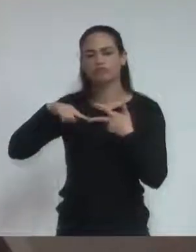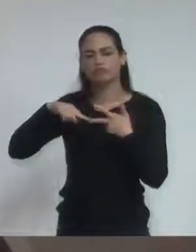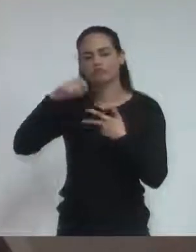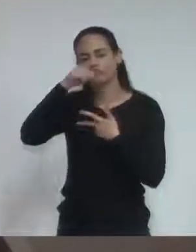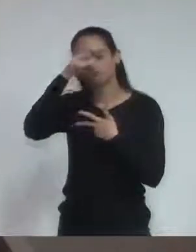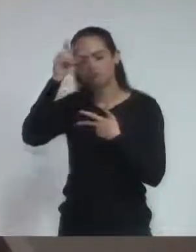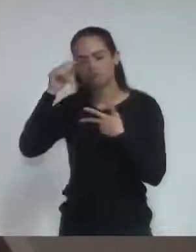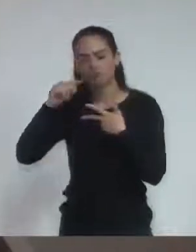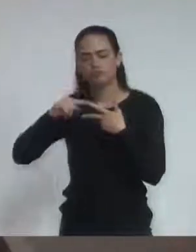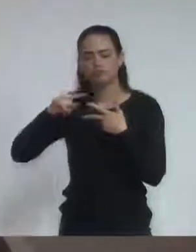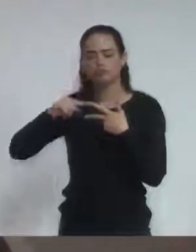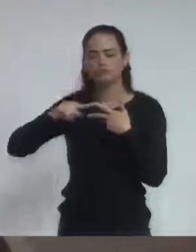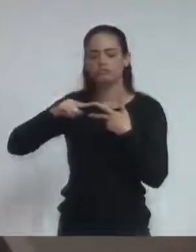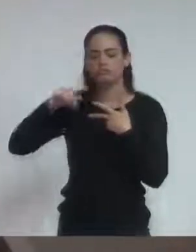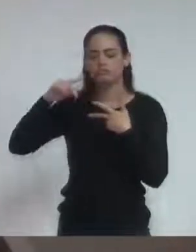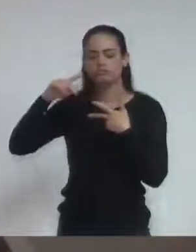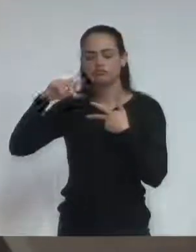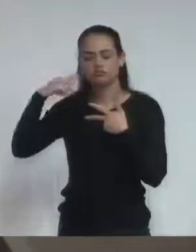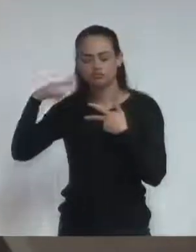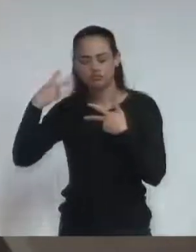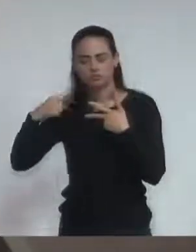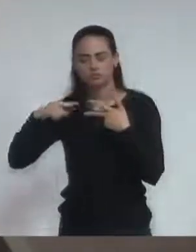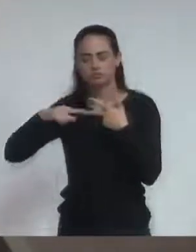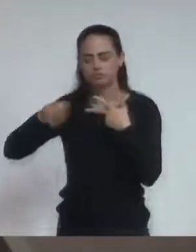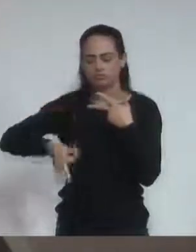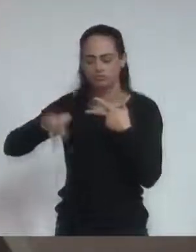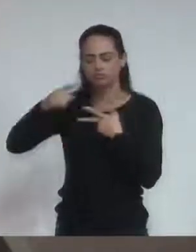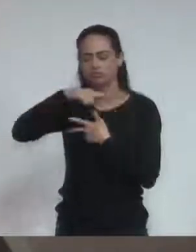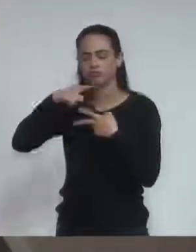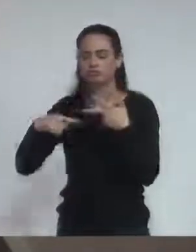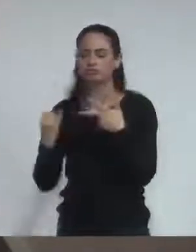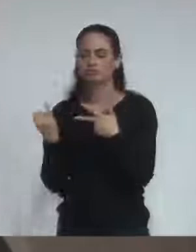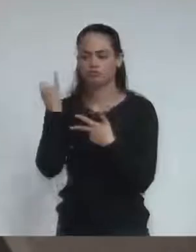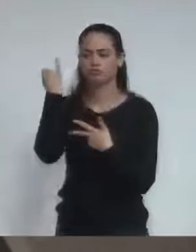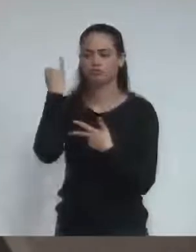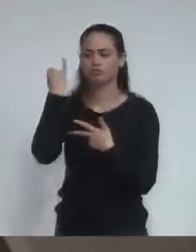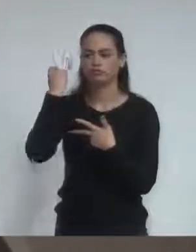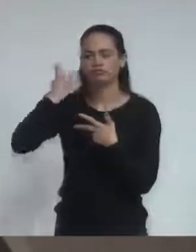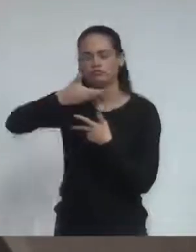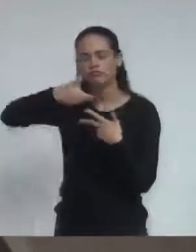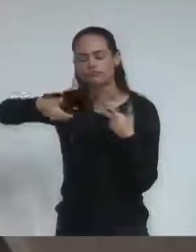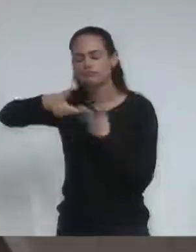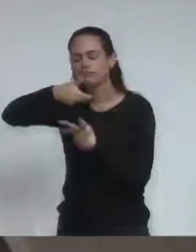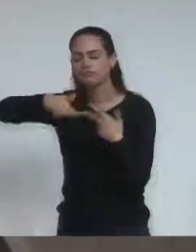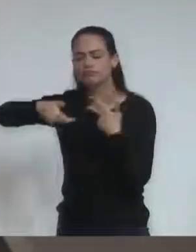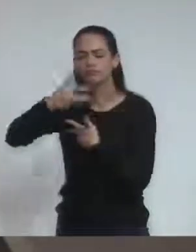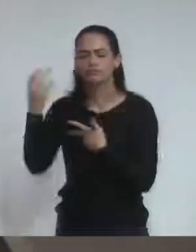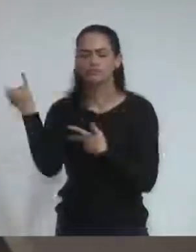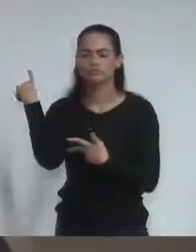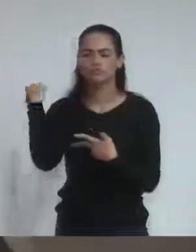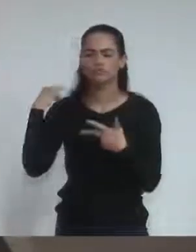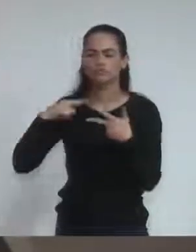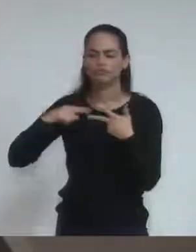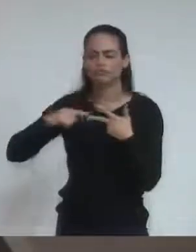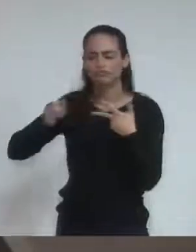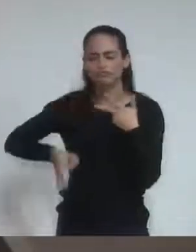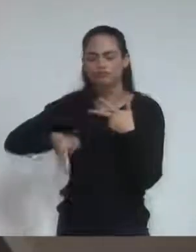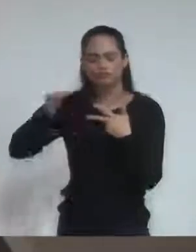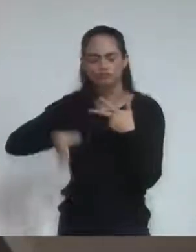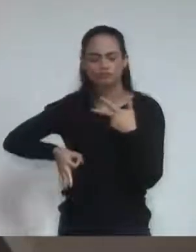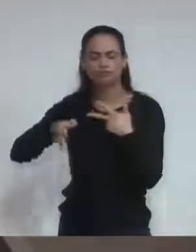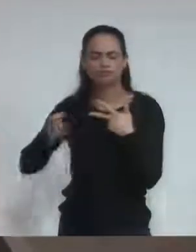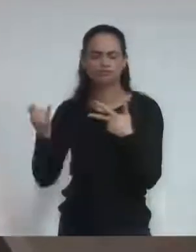do Judiciário, e da importância da independência entre os poderes, sobretudo do Judiciário, que tem o